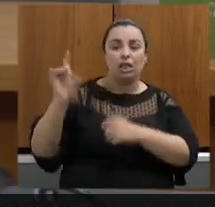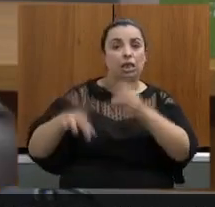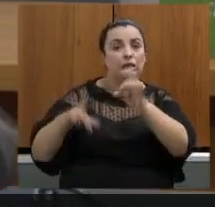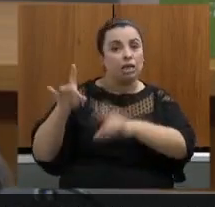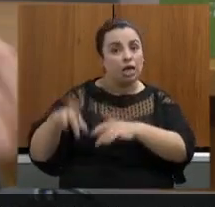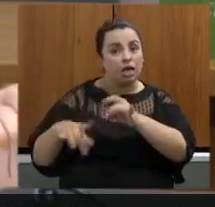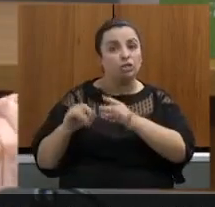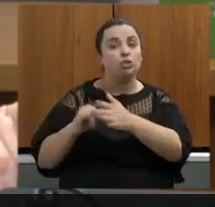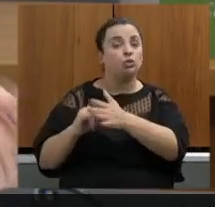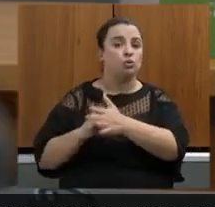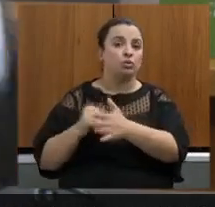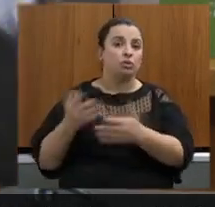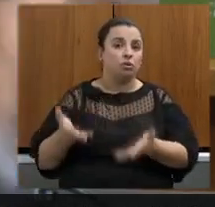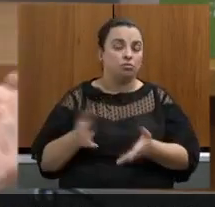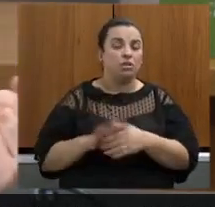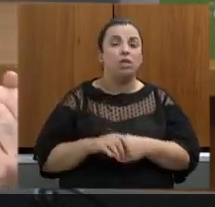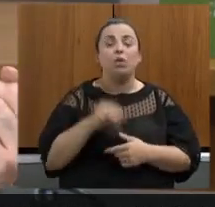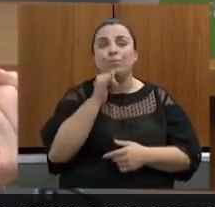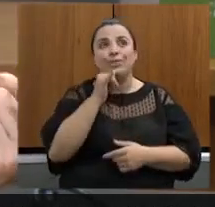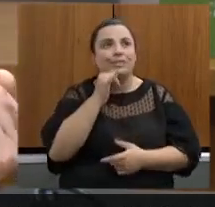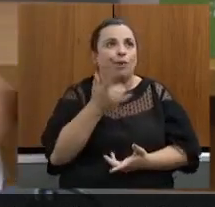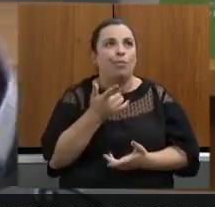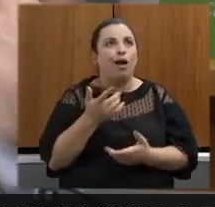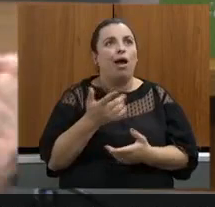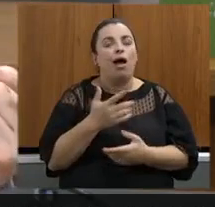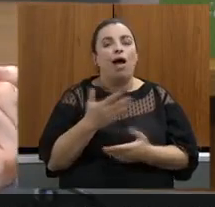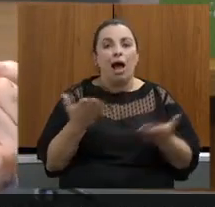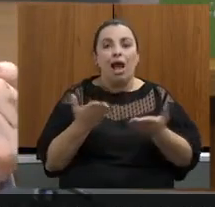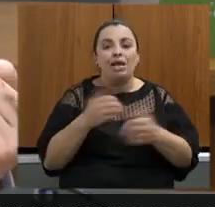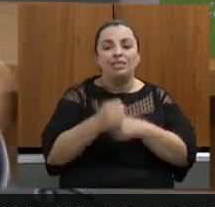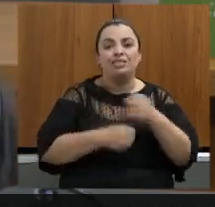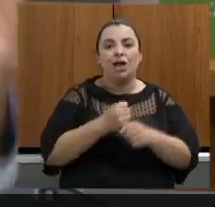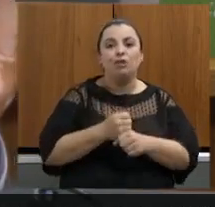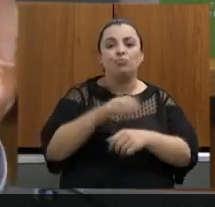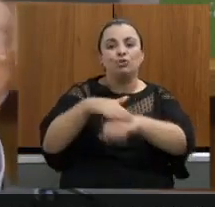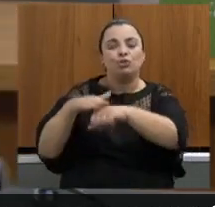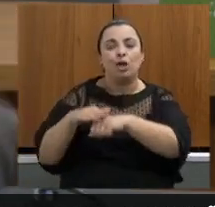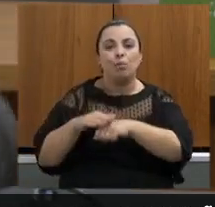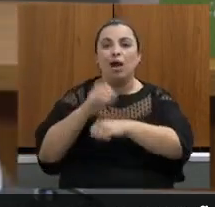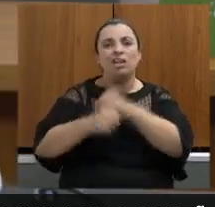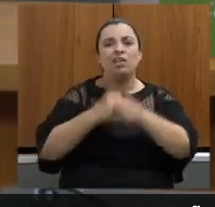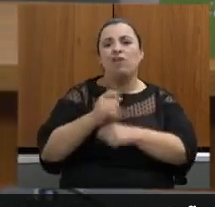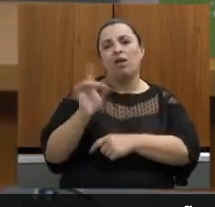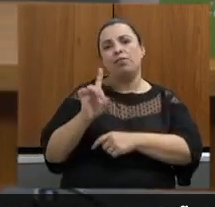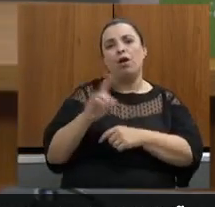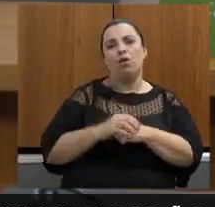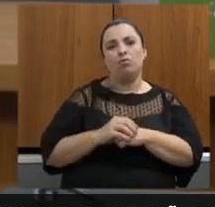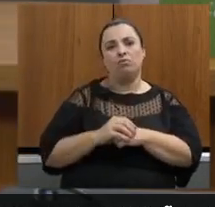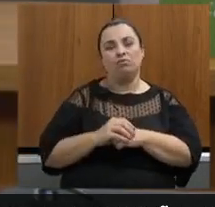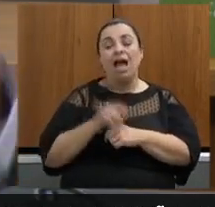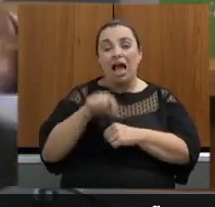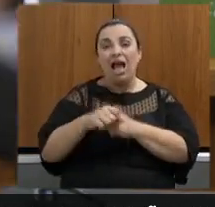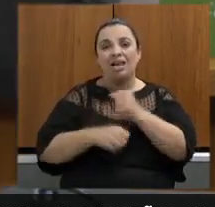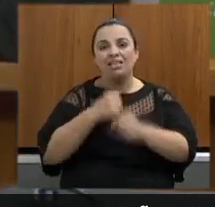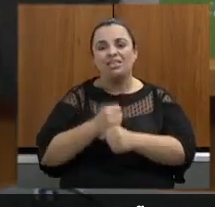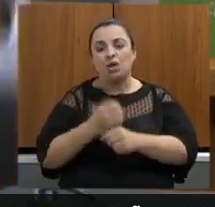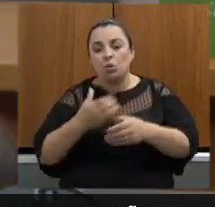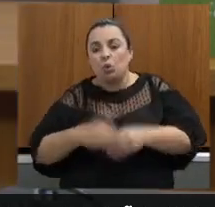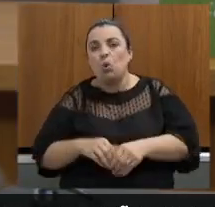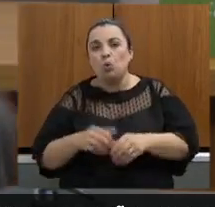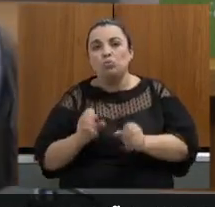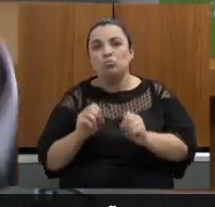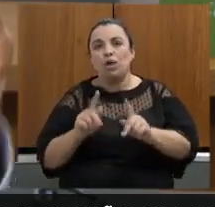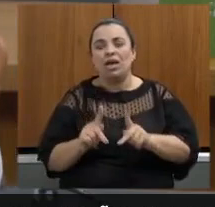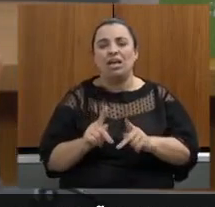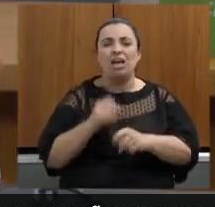planejamento seguinte a esse ano eu convoca ele queria um com Voco por uma concurso em força policial não pode haver isso porque senão um